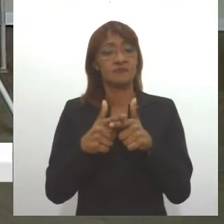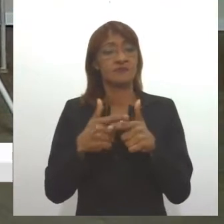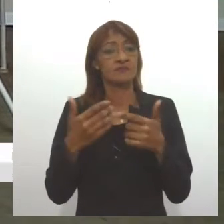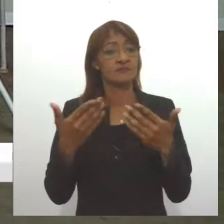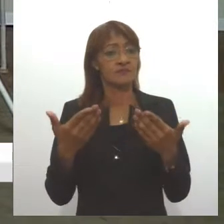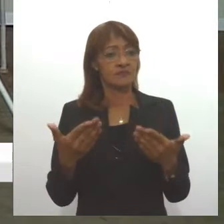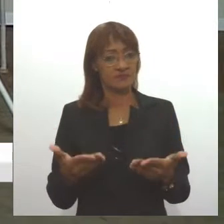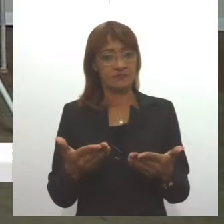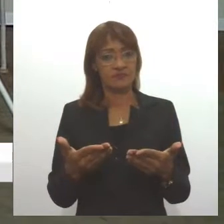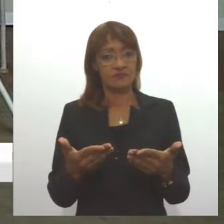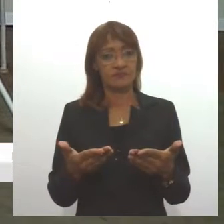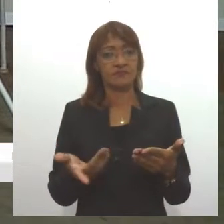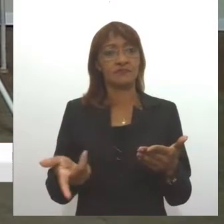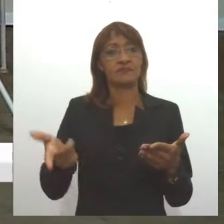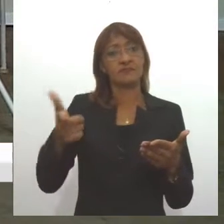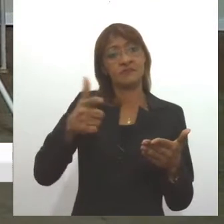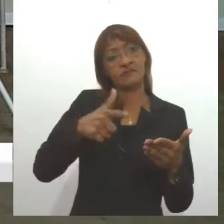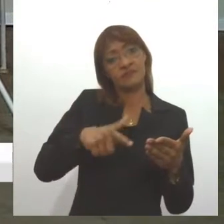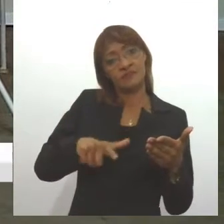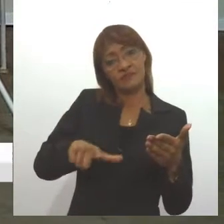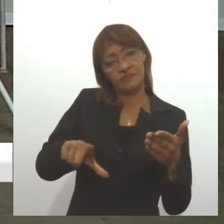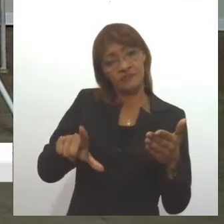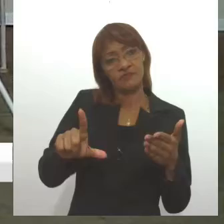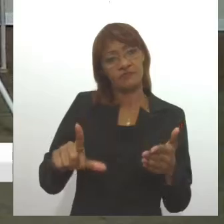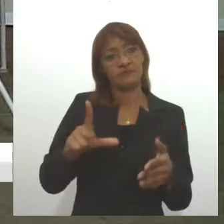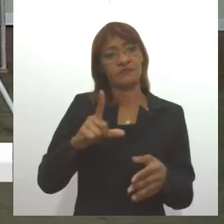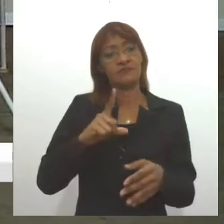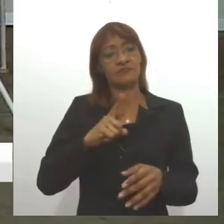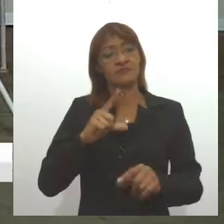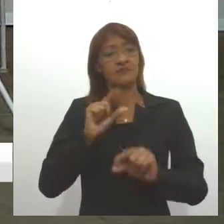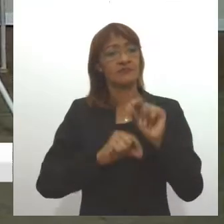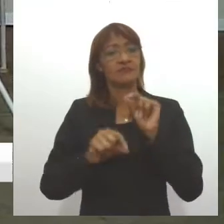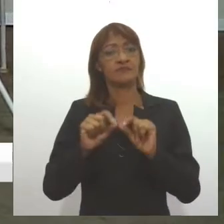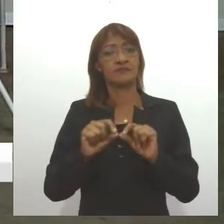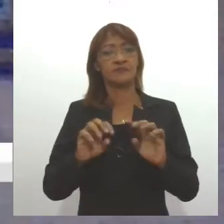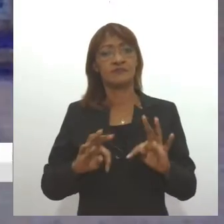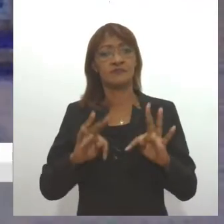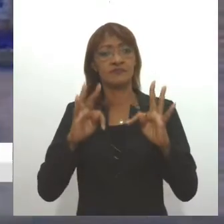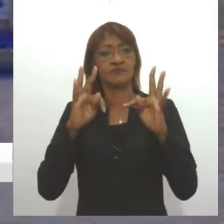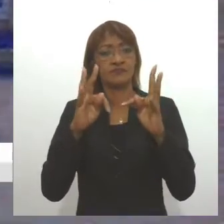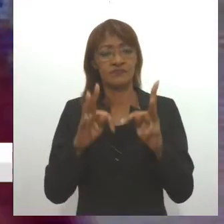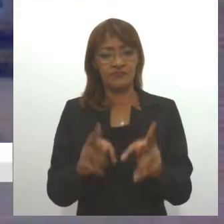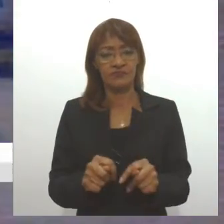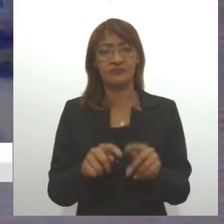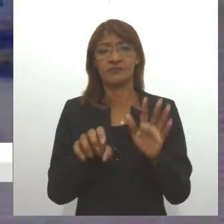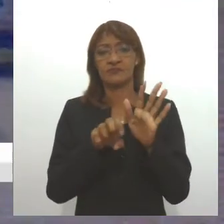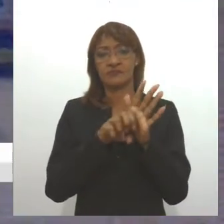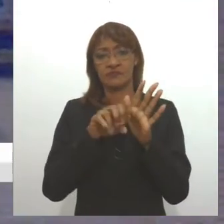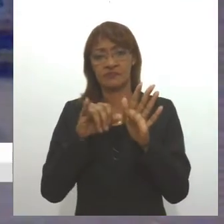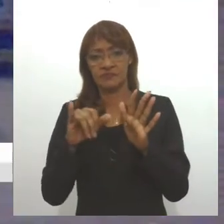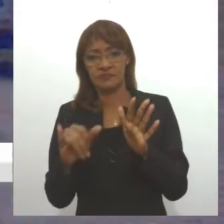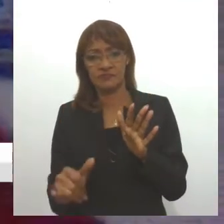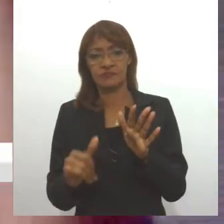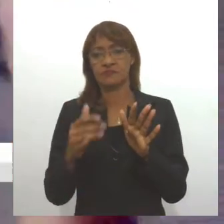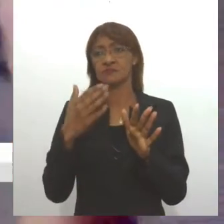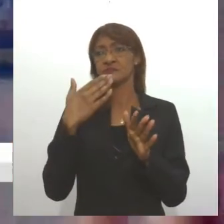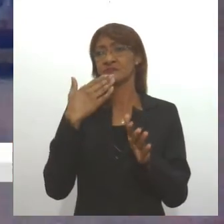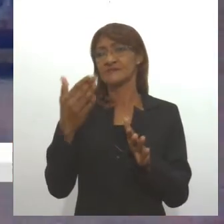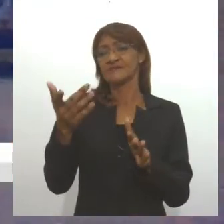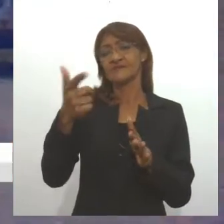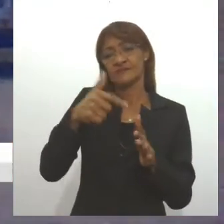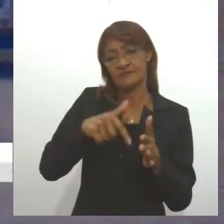que reconfigurar novamente toda a questão do edital, do pedido,